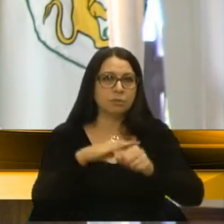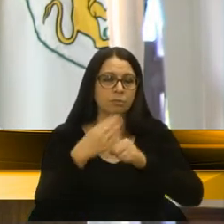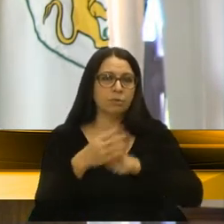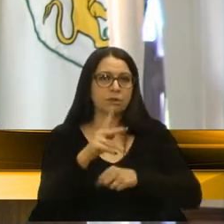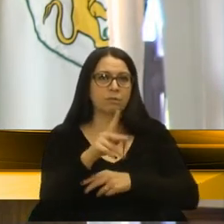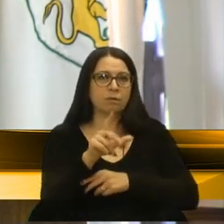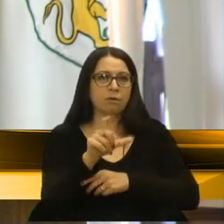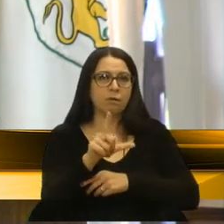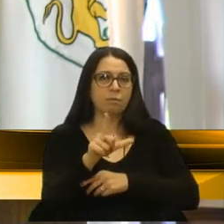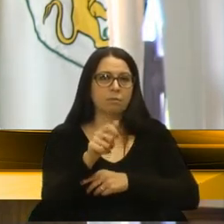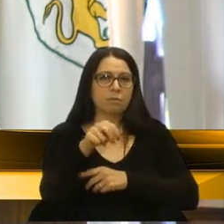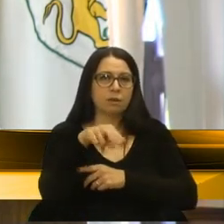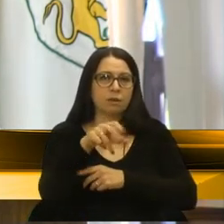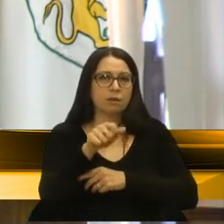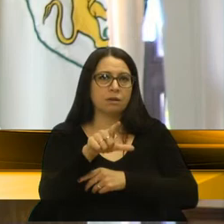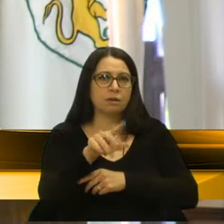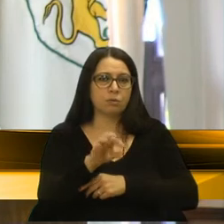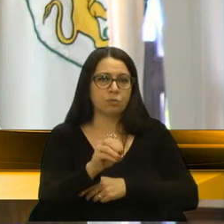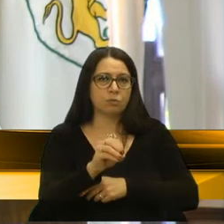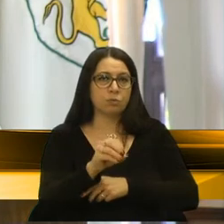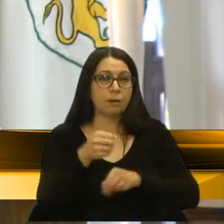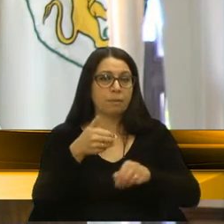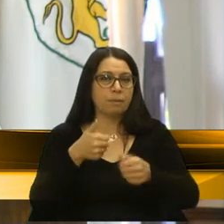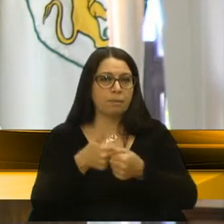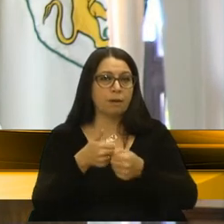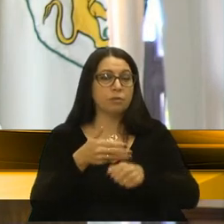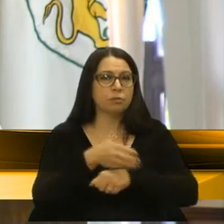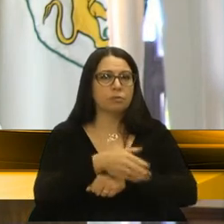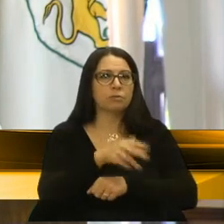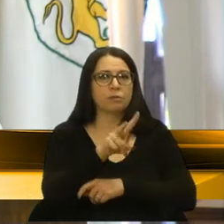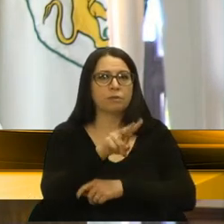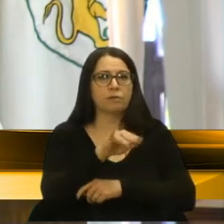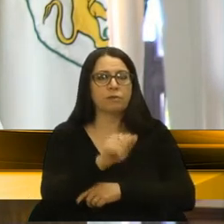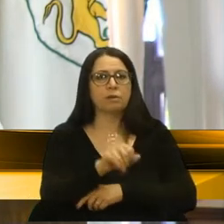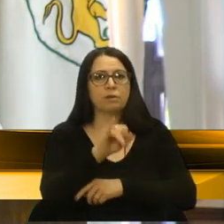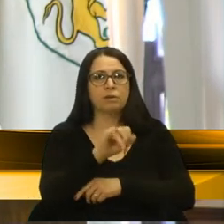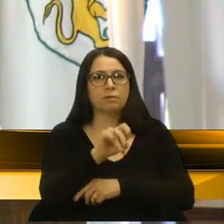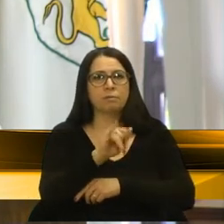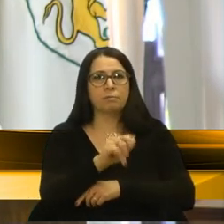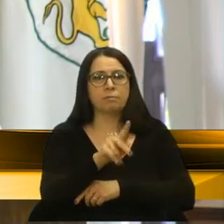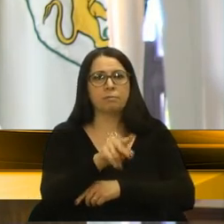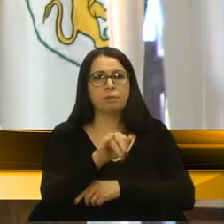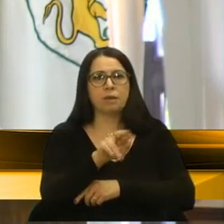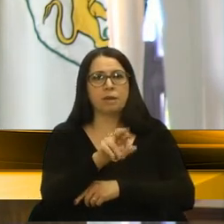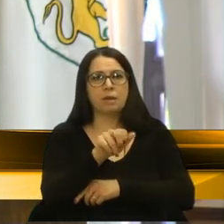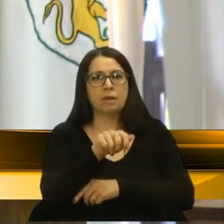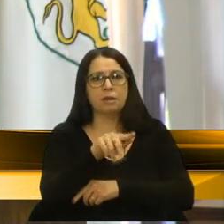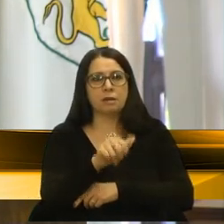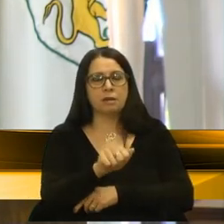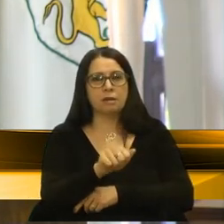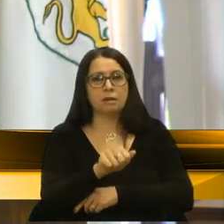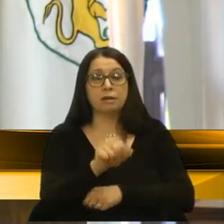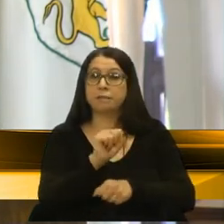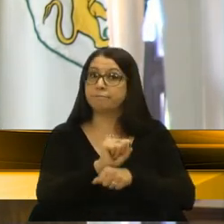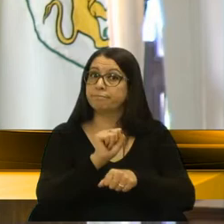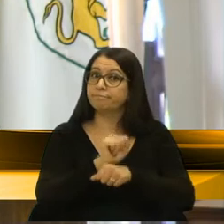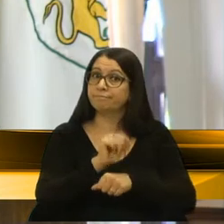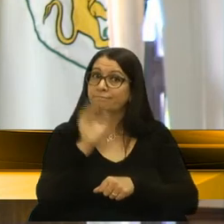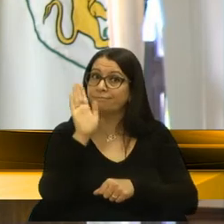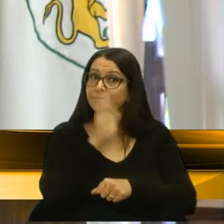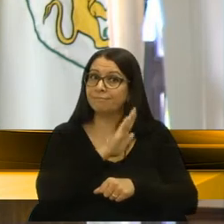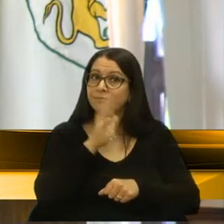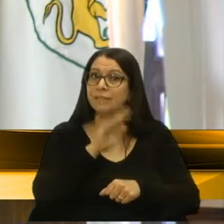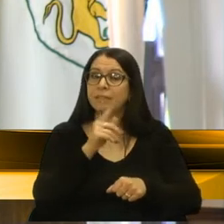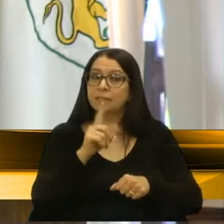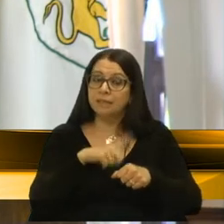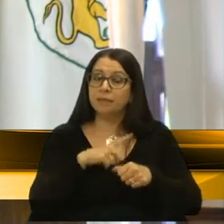Planalto e entrada da Vila Ipiranga. Então, aguardamos aí muito ansiosos que tenha uma empresa, que nós